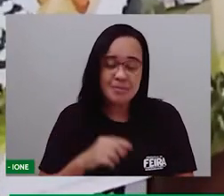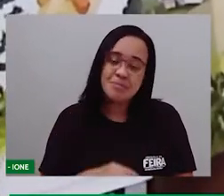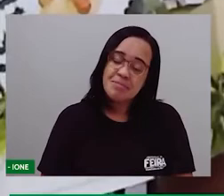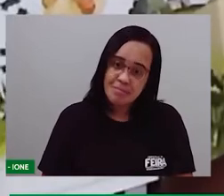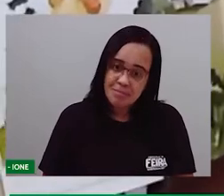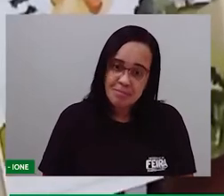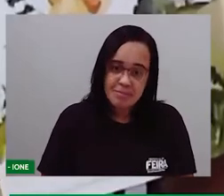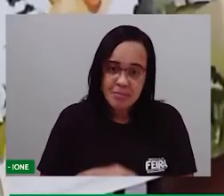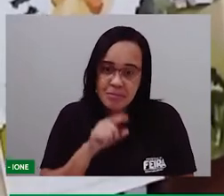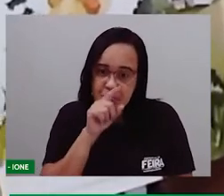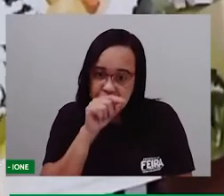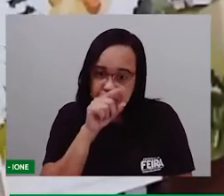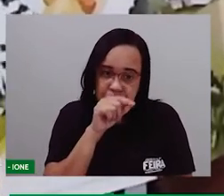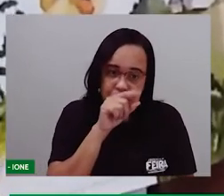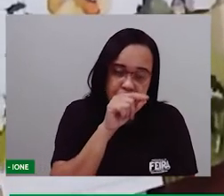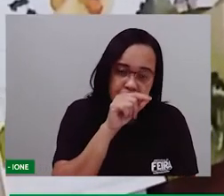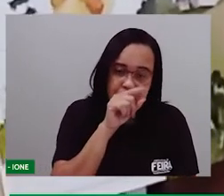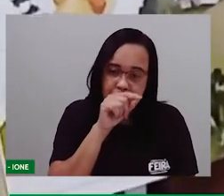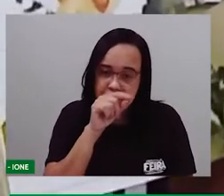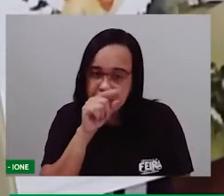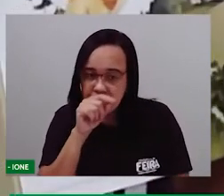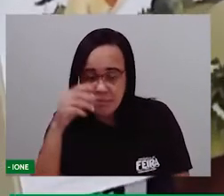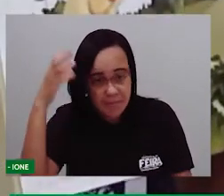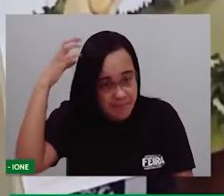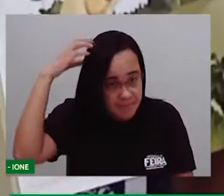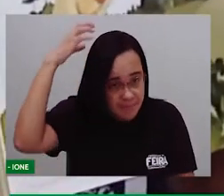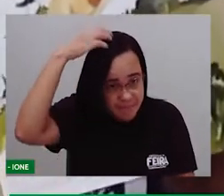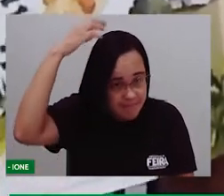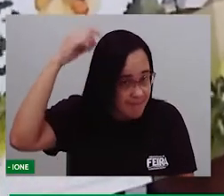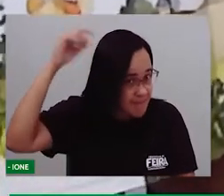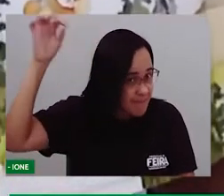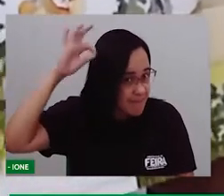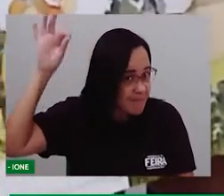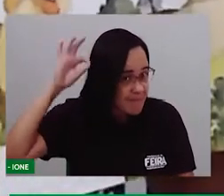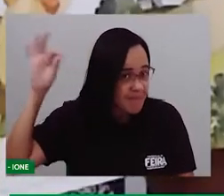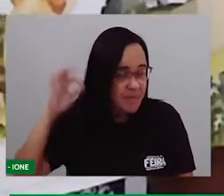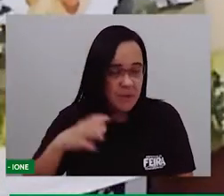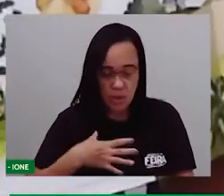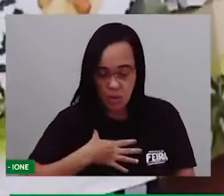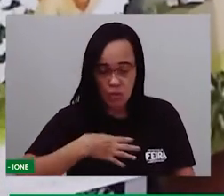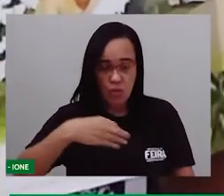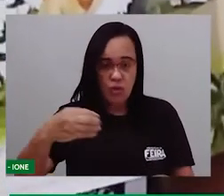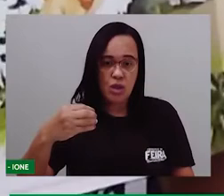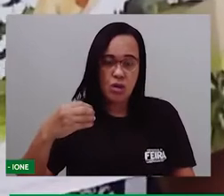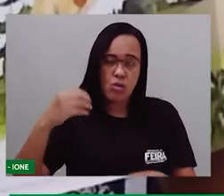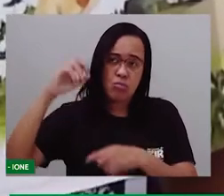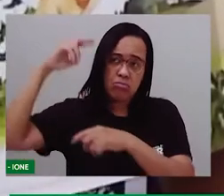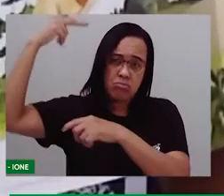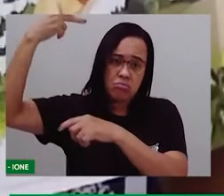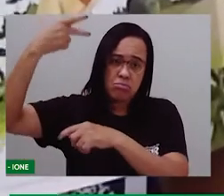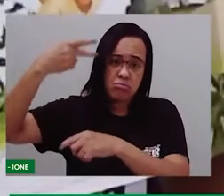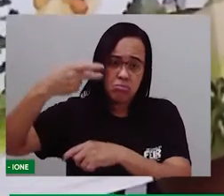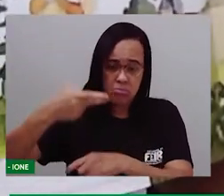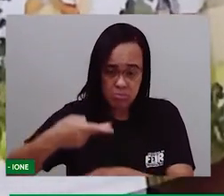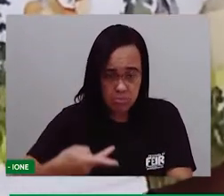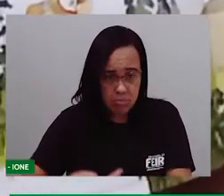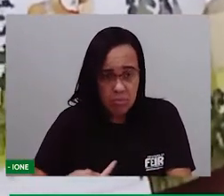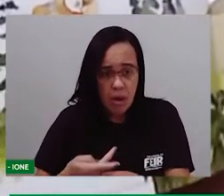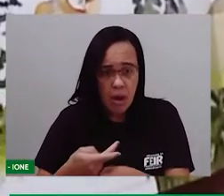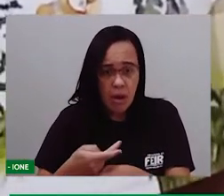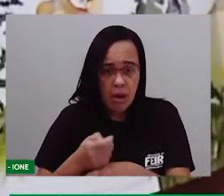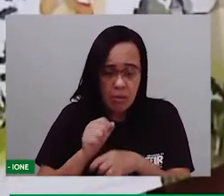bico e com algumas pequenas penas na cabeça o filhote caiu do ninho e estava